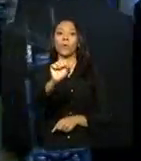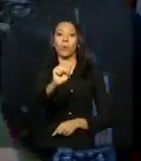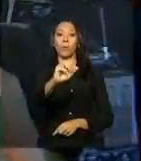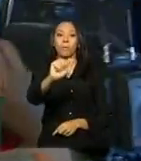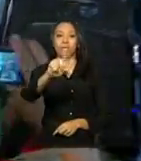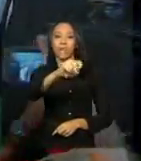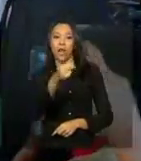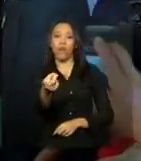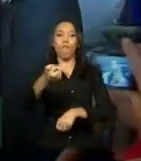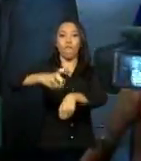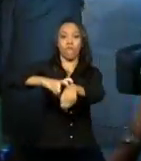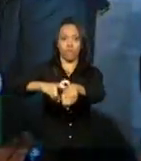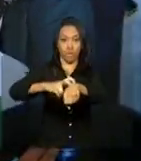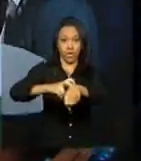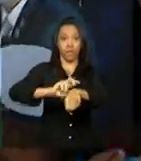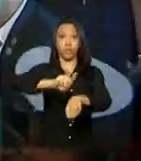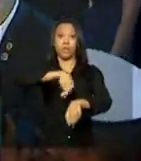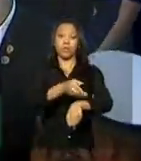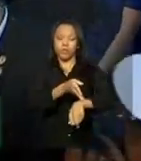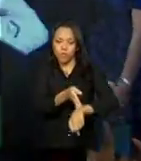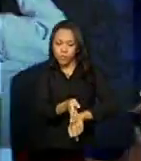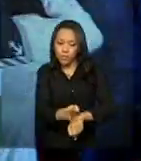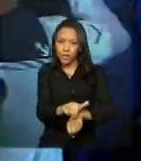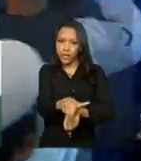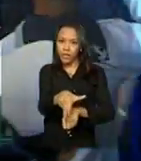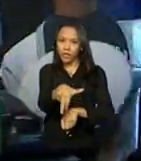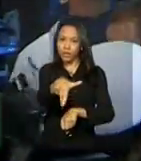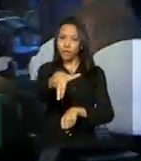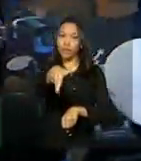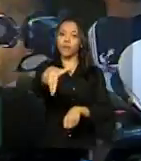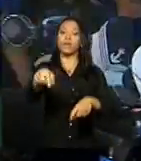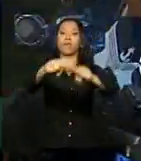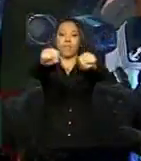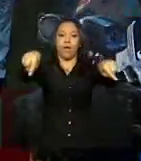e segue em direção ao plenário da Câmara dos Deputados.